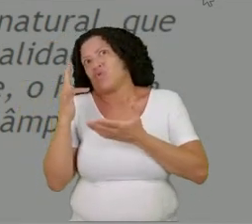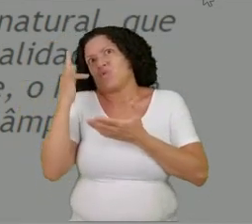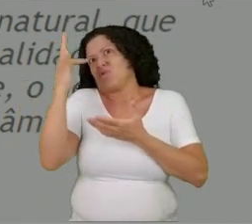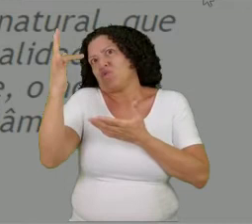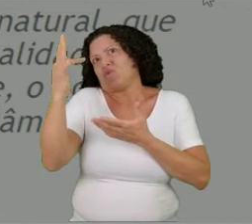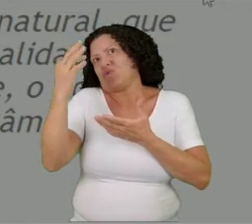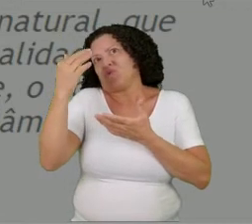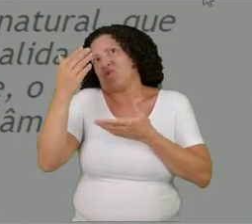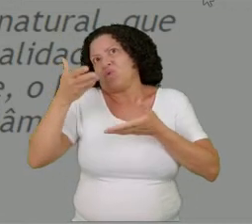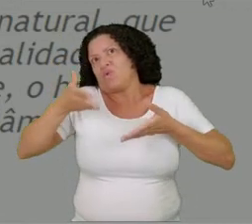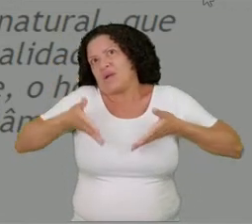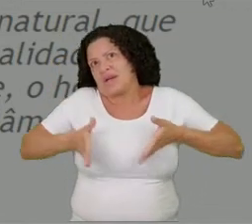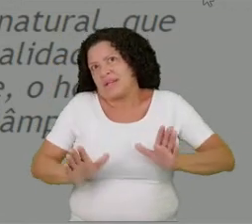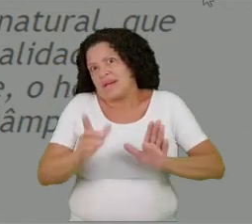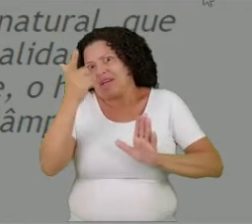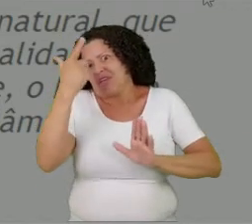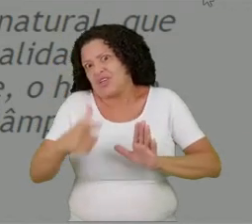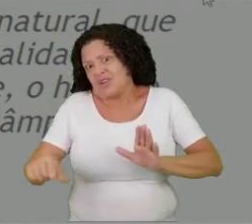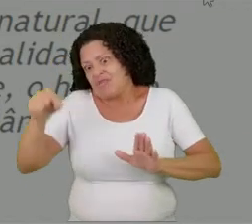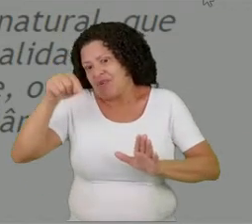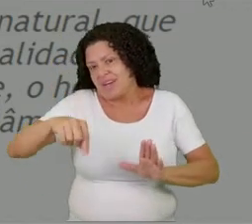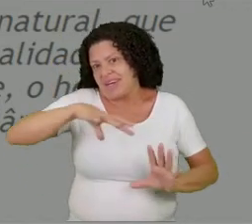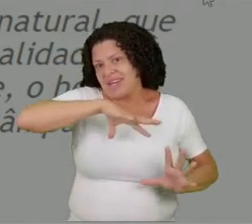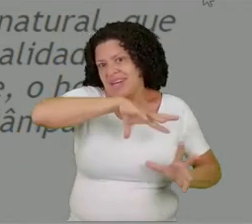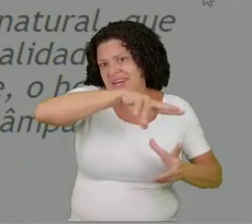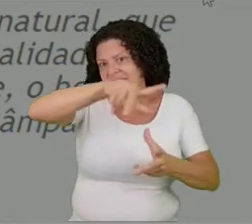novo nascimento aqui no planeta Terra.